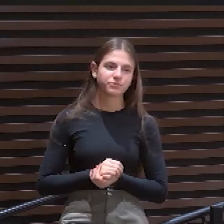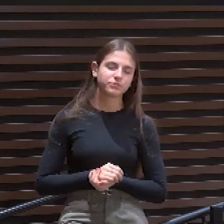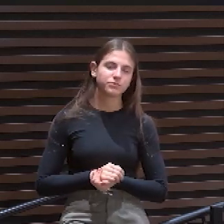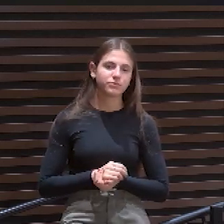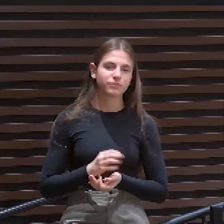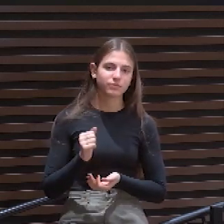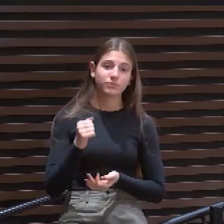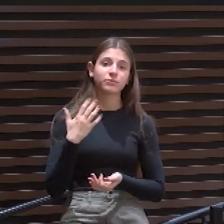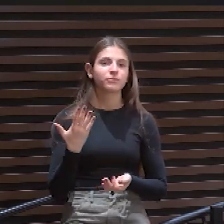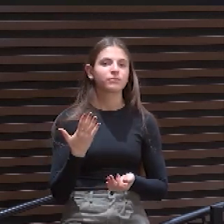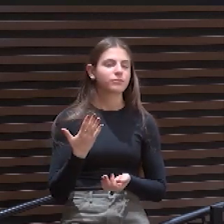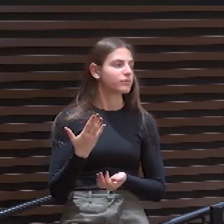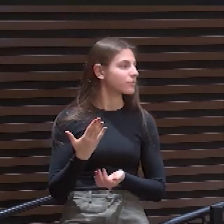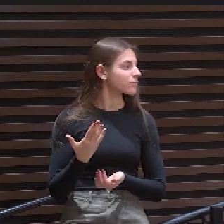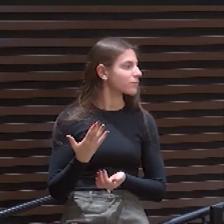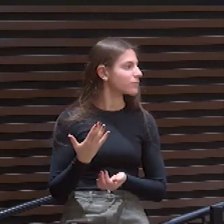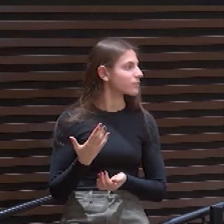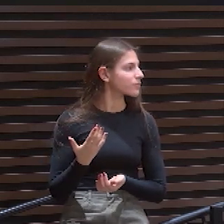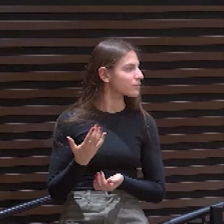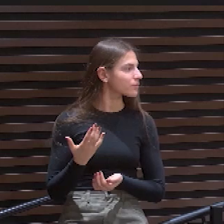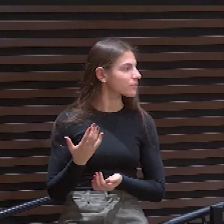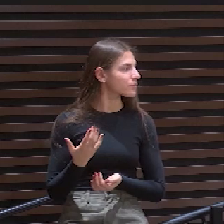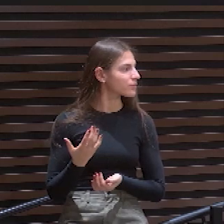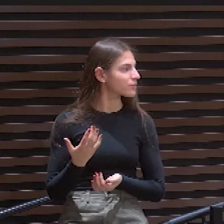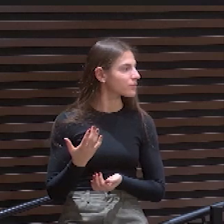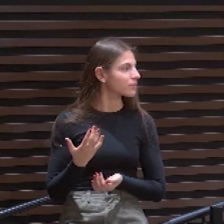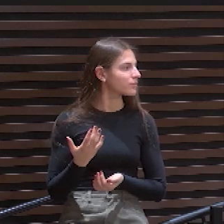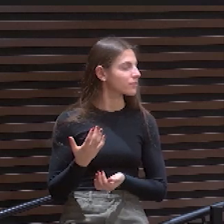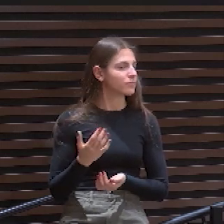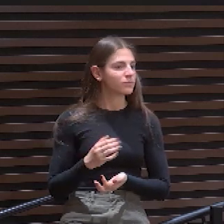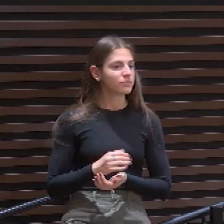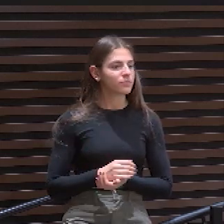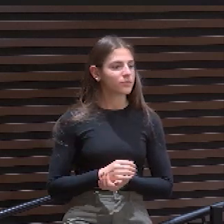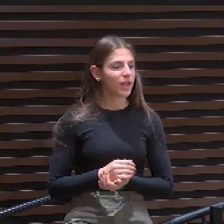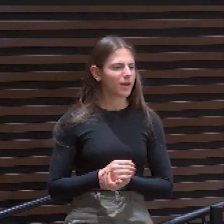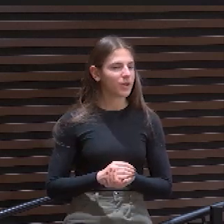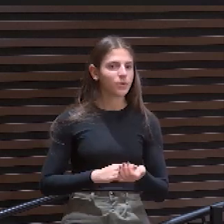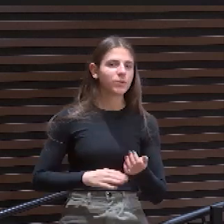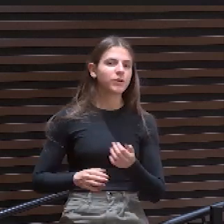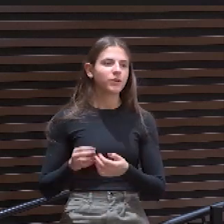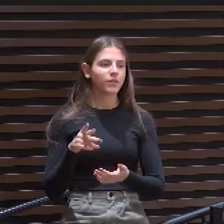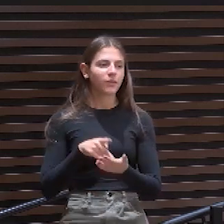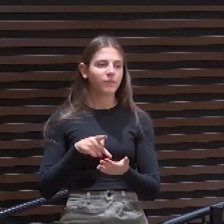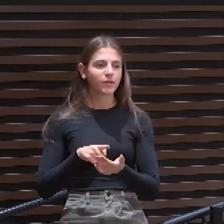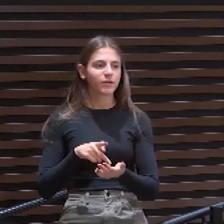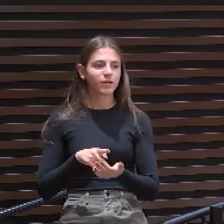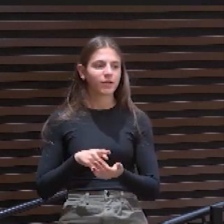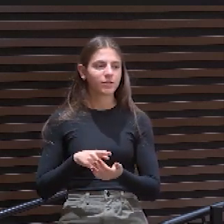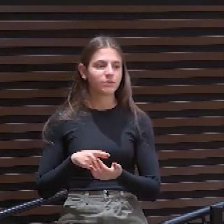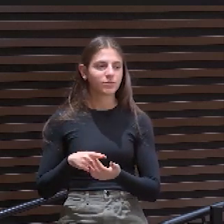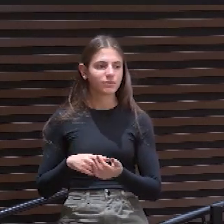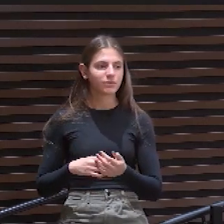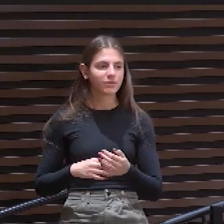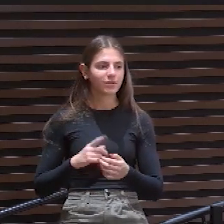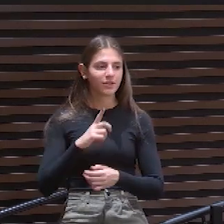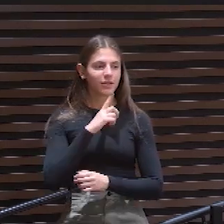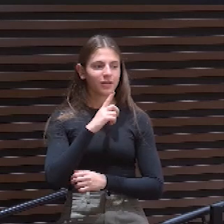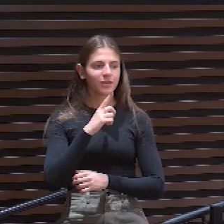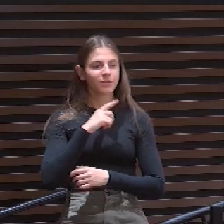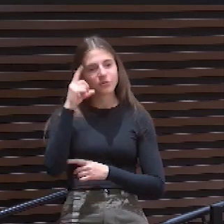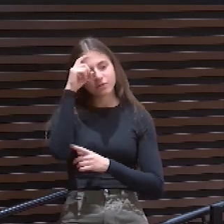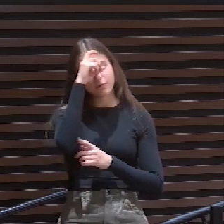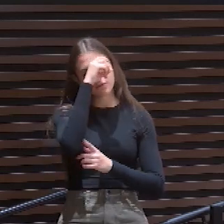Então, queridos, seguimos aqui. Em verdade, temos dificuldade em amar